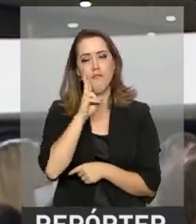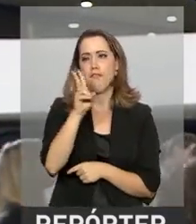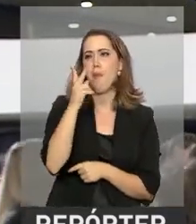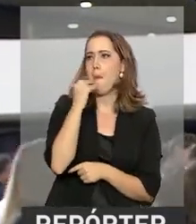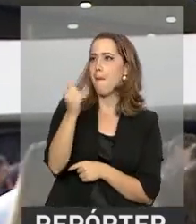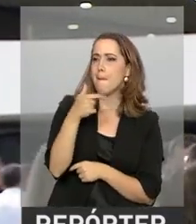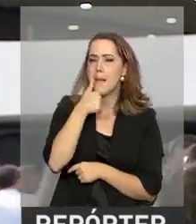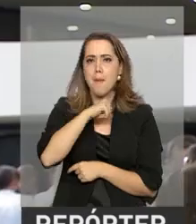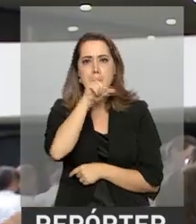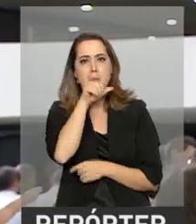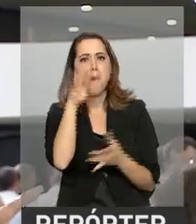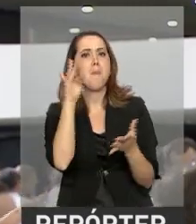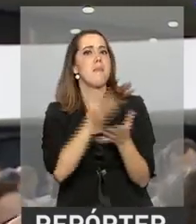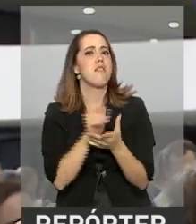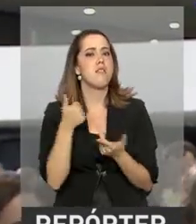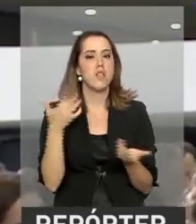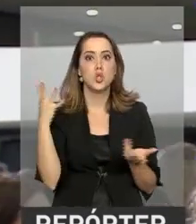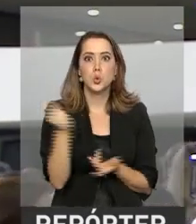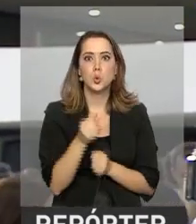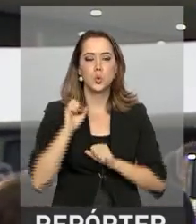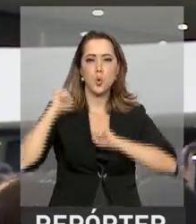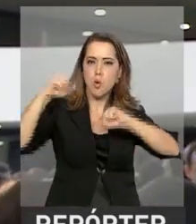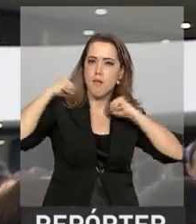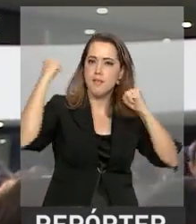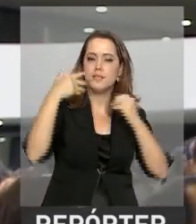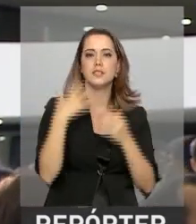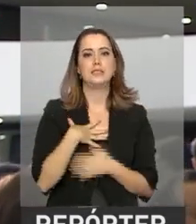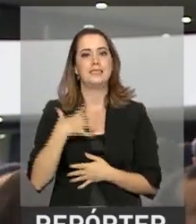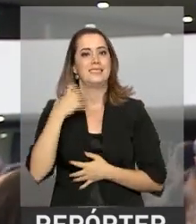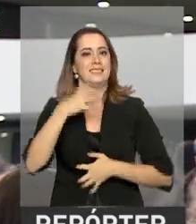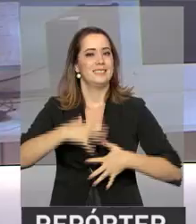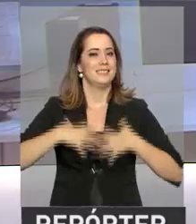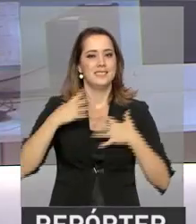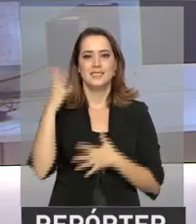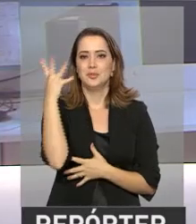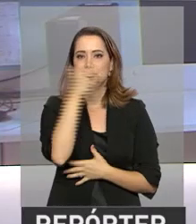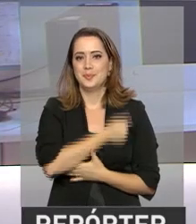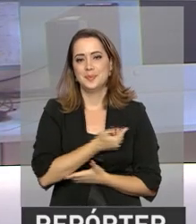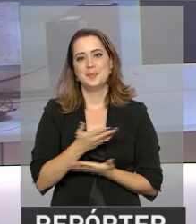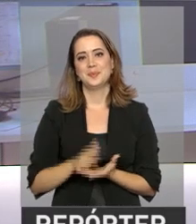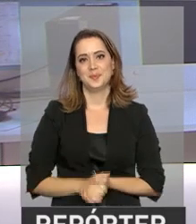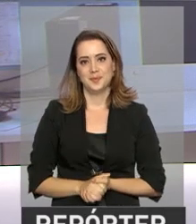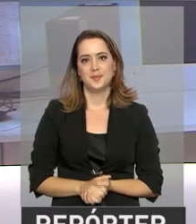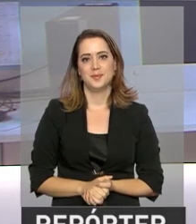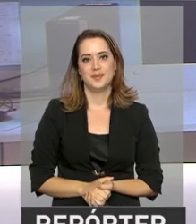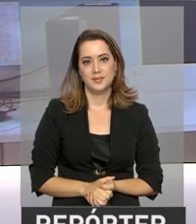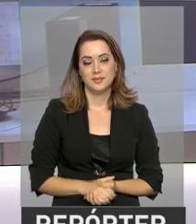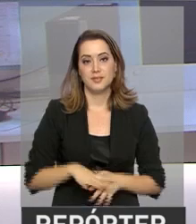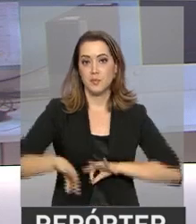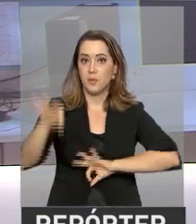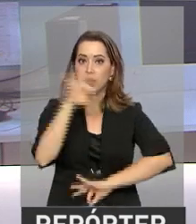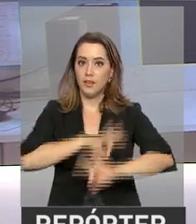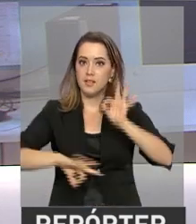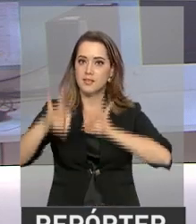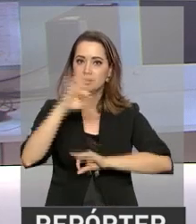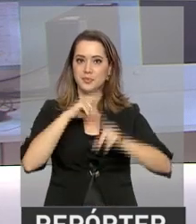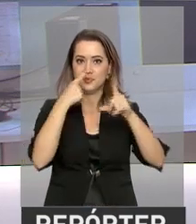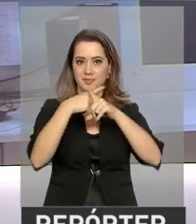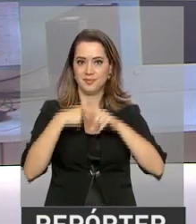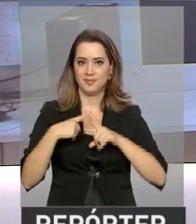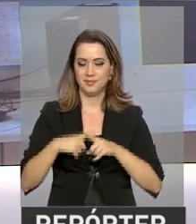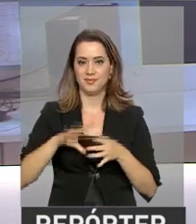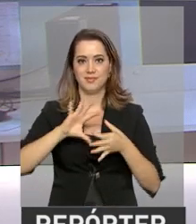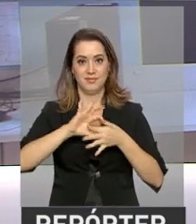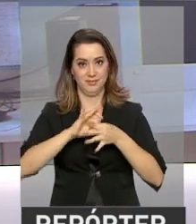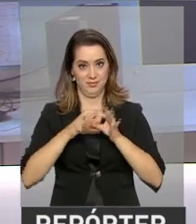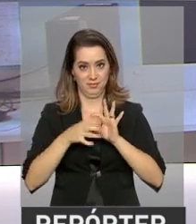minha mãe, minha esposa ali na arquibancada, junto com todos os torcedores, foi sensacional. E os preparativos para os Jogos